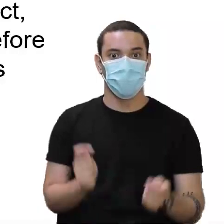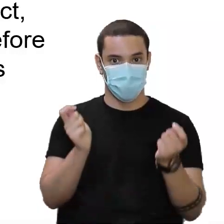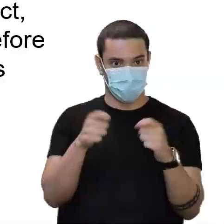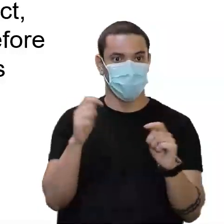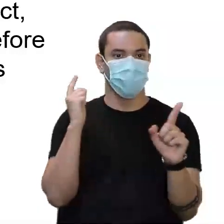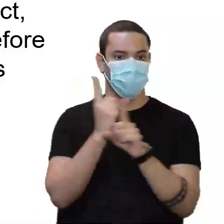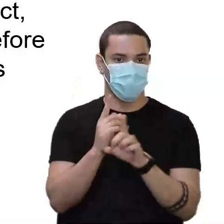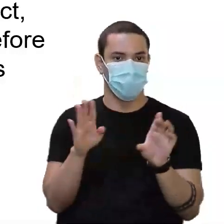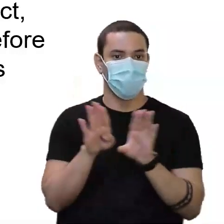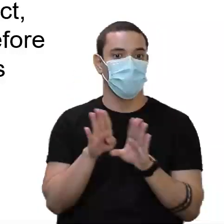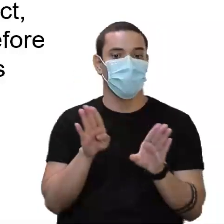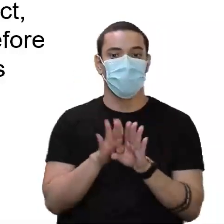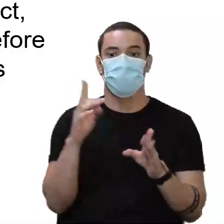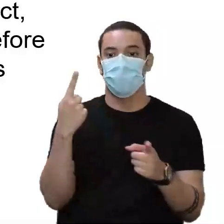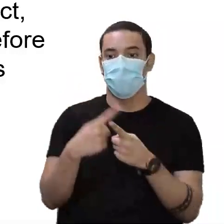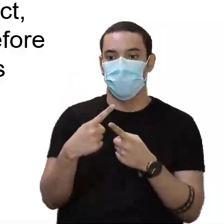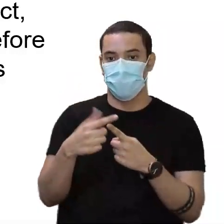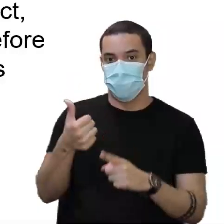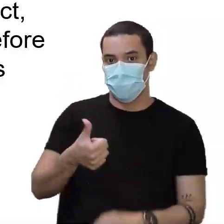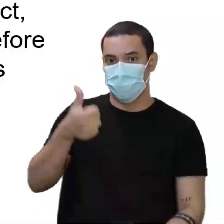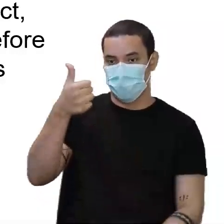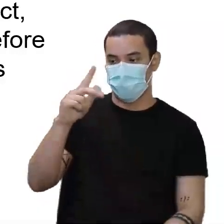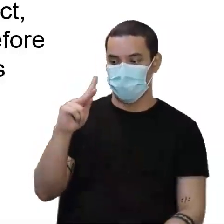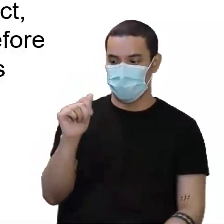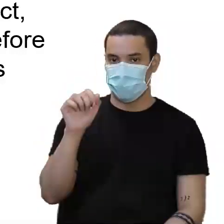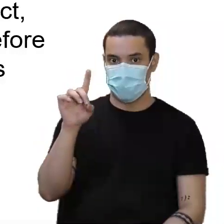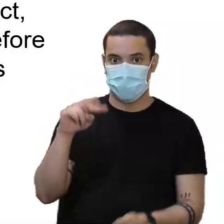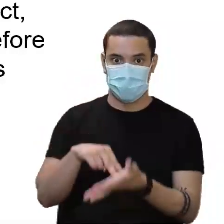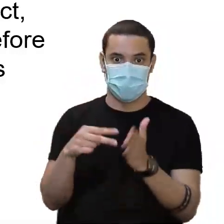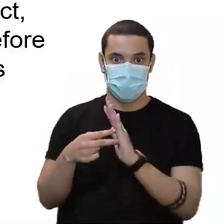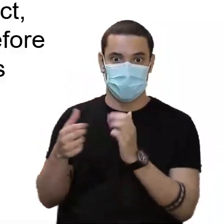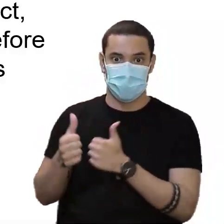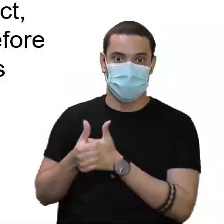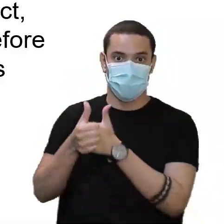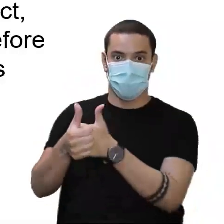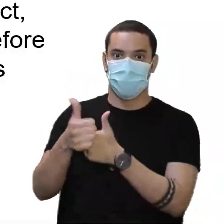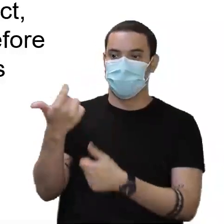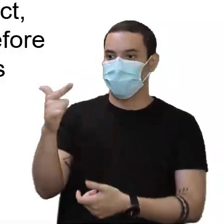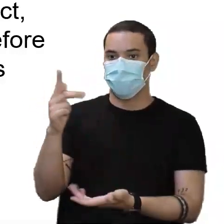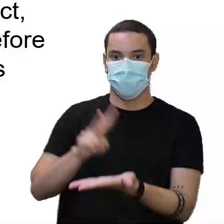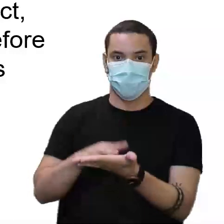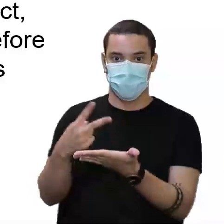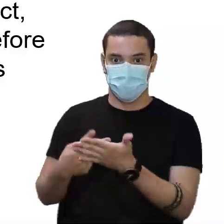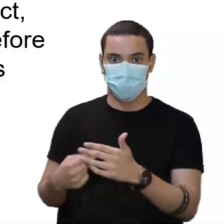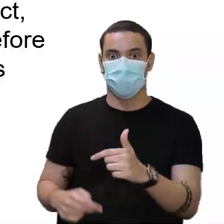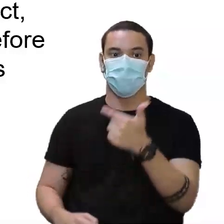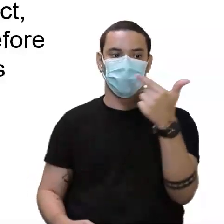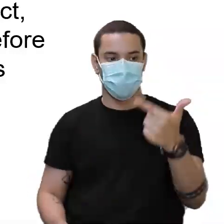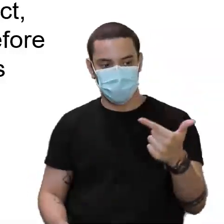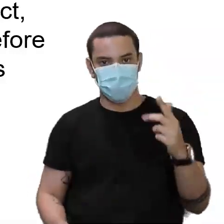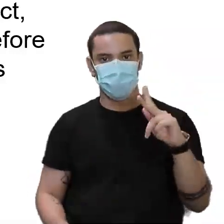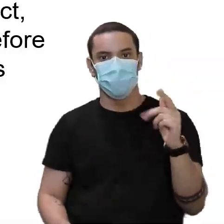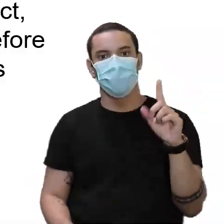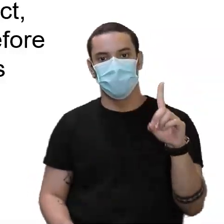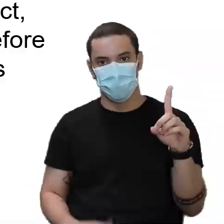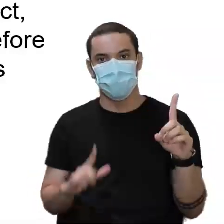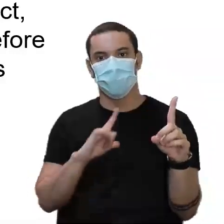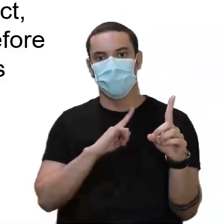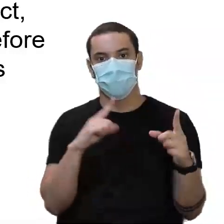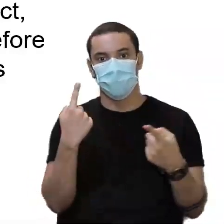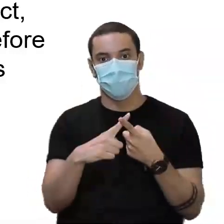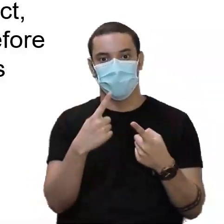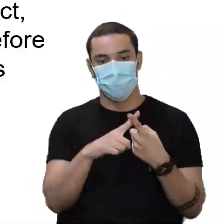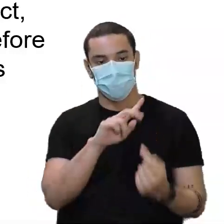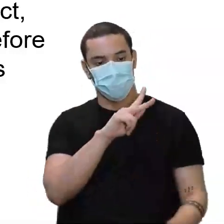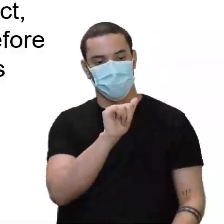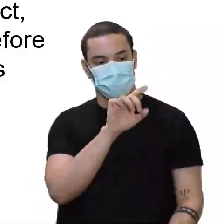uma frase assim. Por quê? Porque o primeiro had, ele é auxiliar, não tem tradução. Já o segundo, ele vai ter tradução, porque o verbo